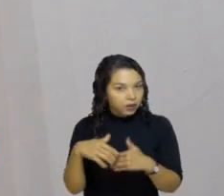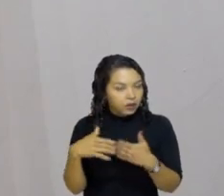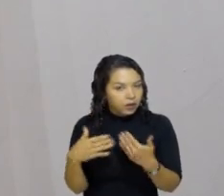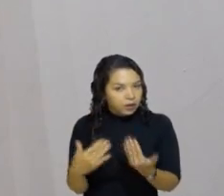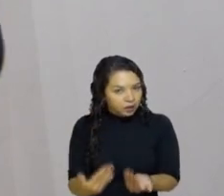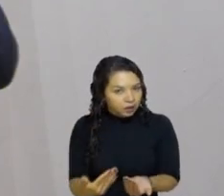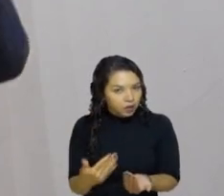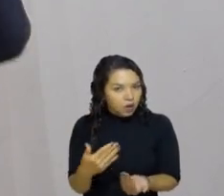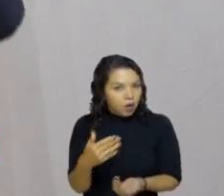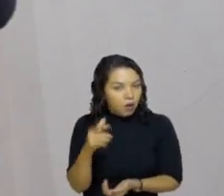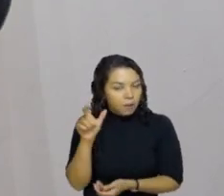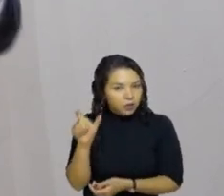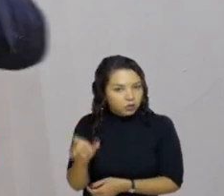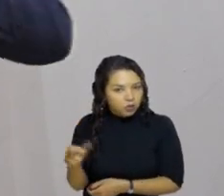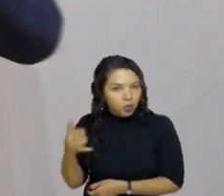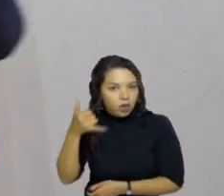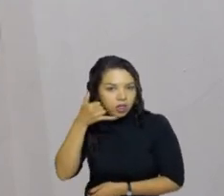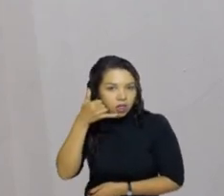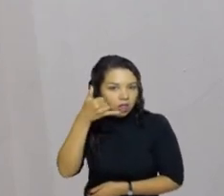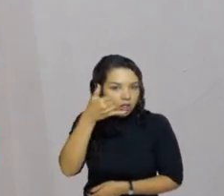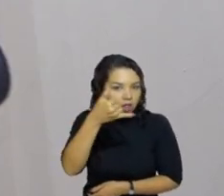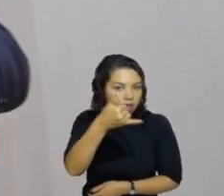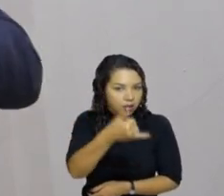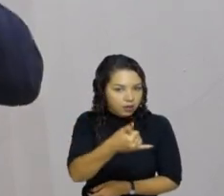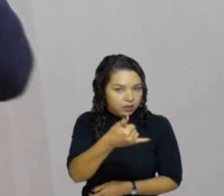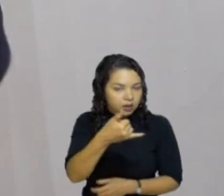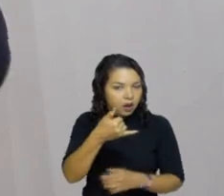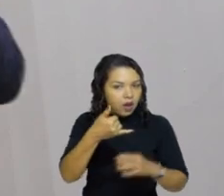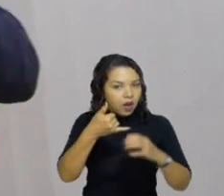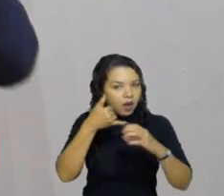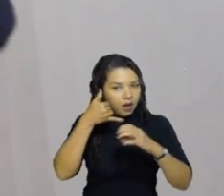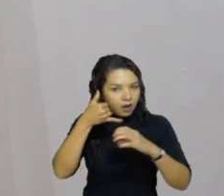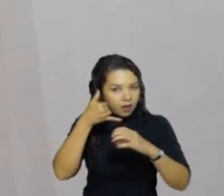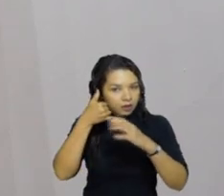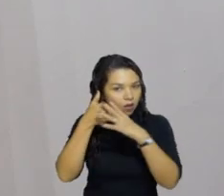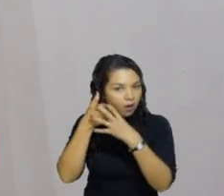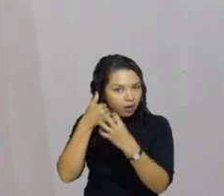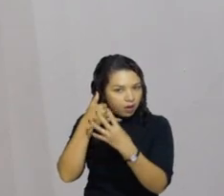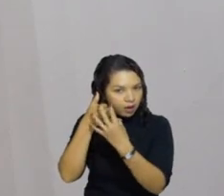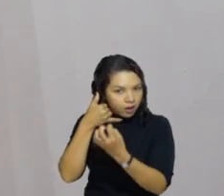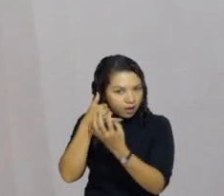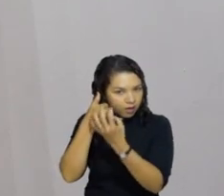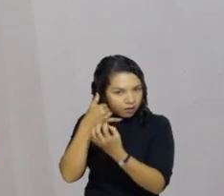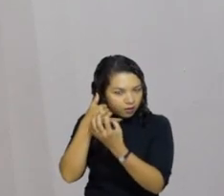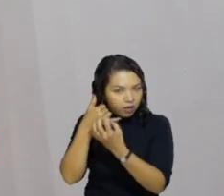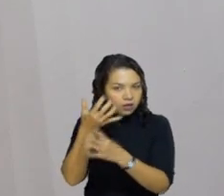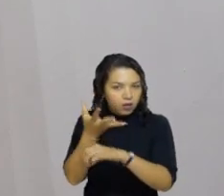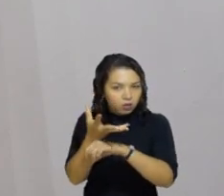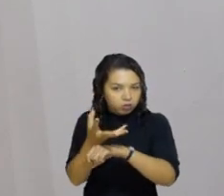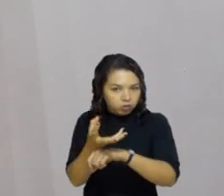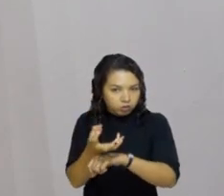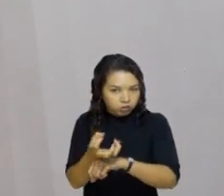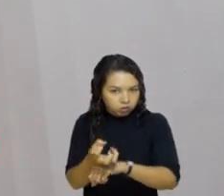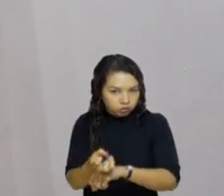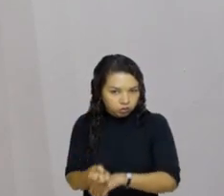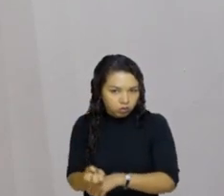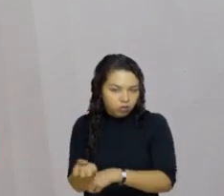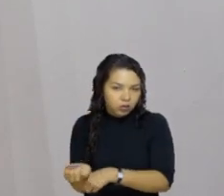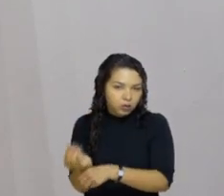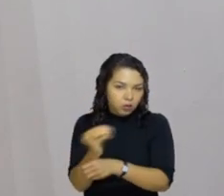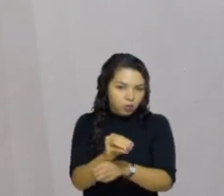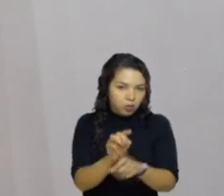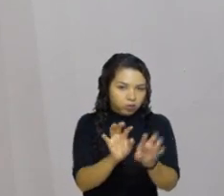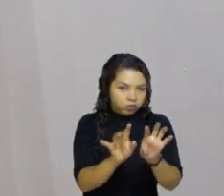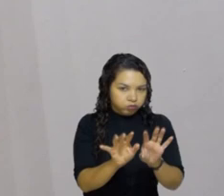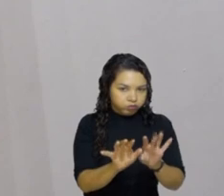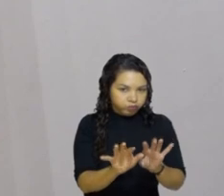ligação, essa ligação é gravada, é transcrita. Se tem uma placa ou o nome de